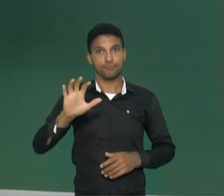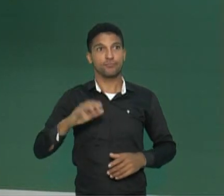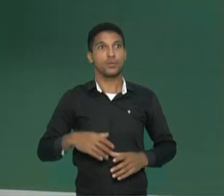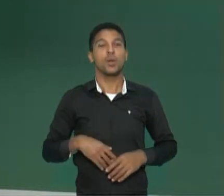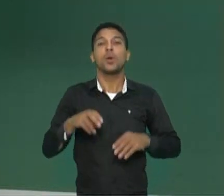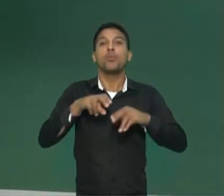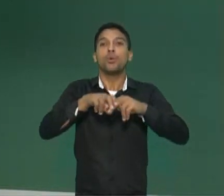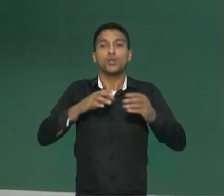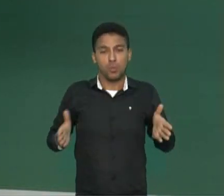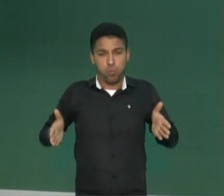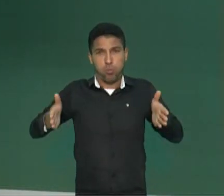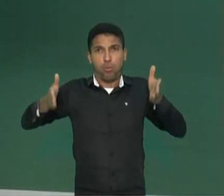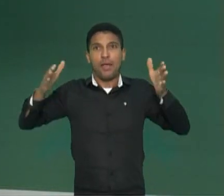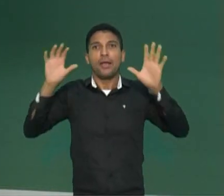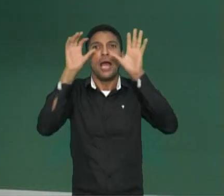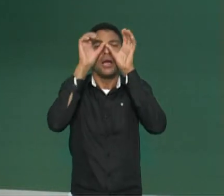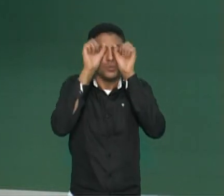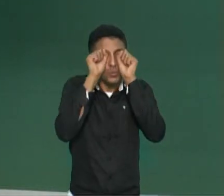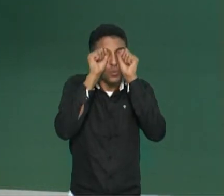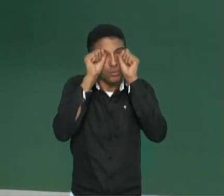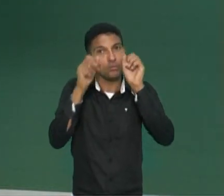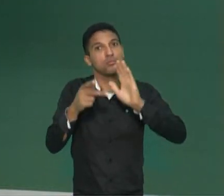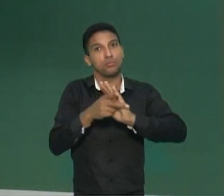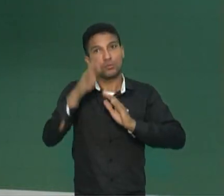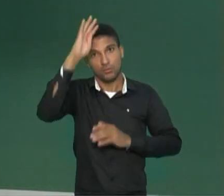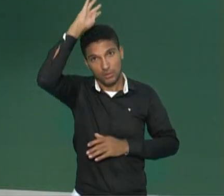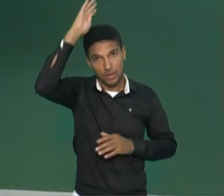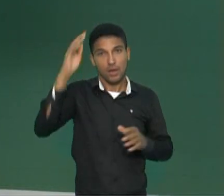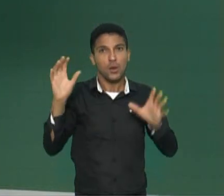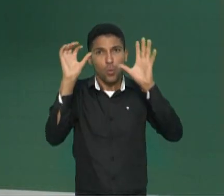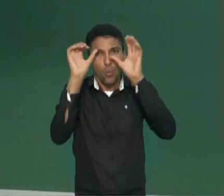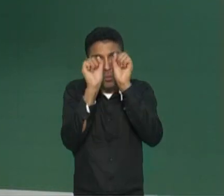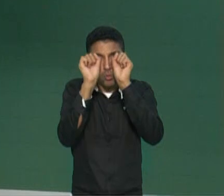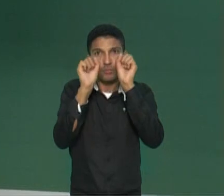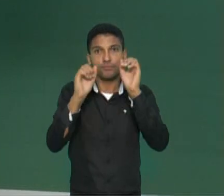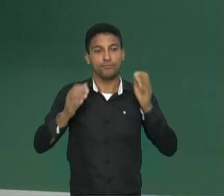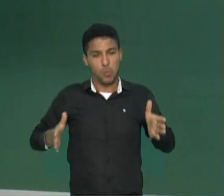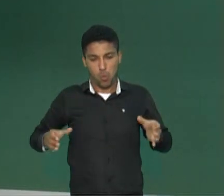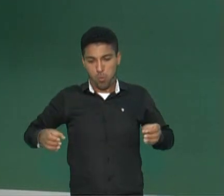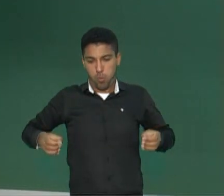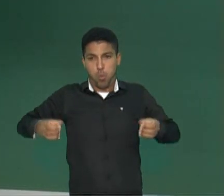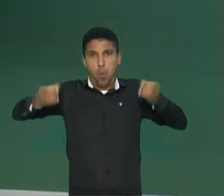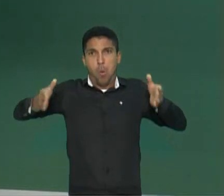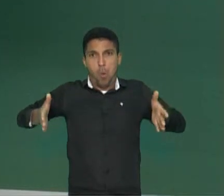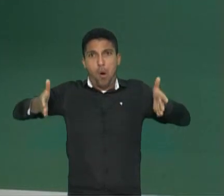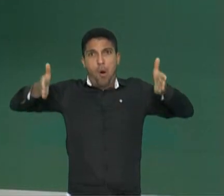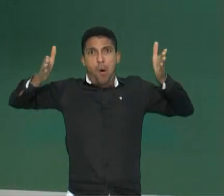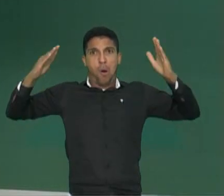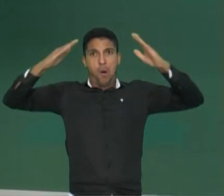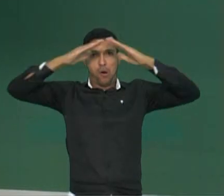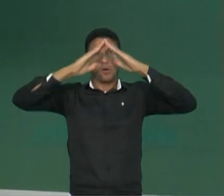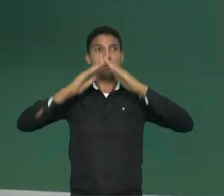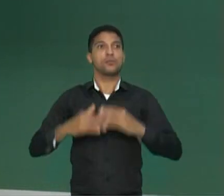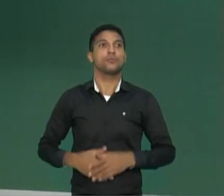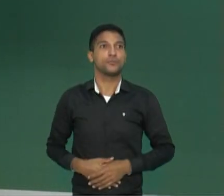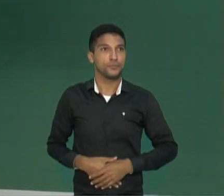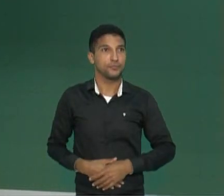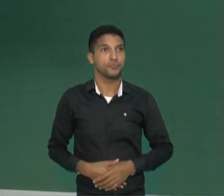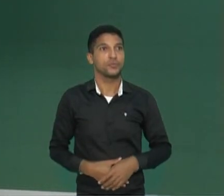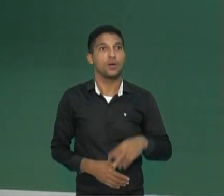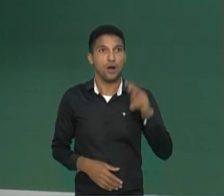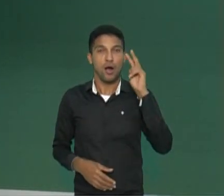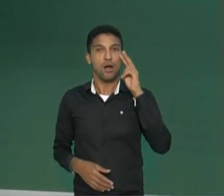esse movimento aqui que a pessoa fazia. Os fiéis faziam para passear dentro da igreja, para visitar as igrejas, visitar as relíquias, né, que